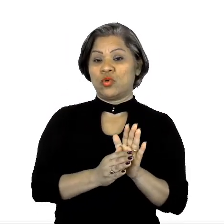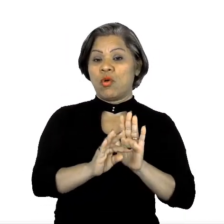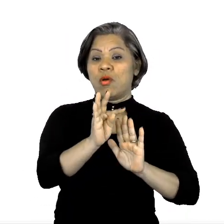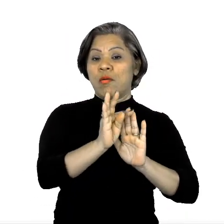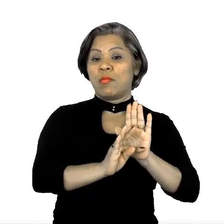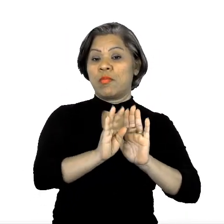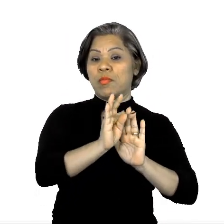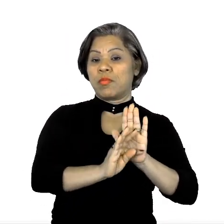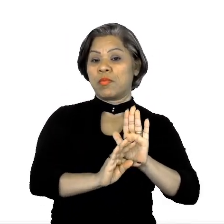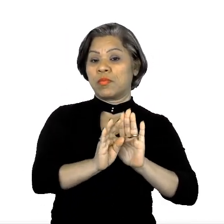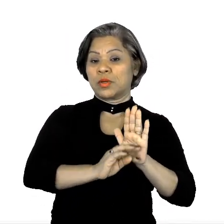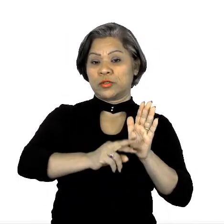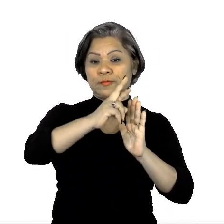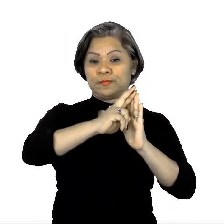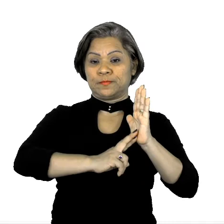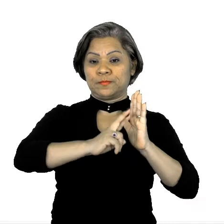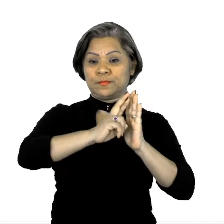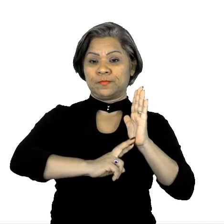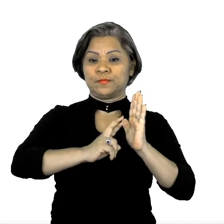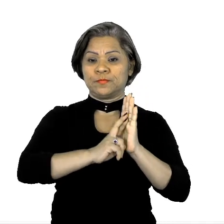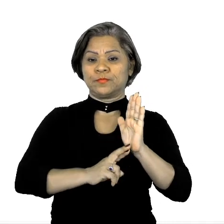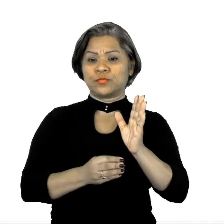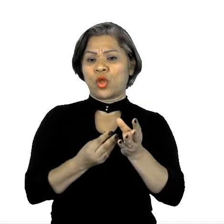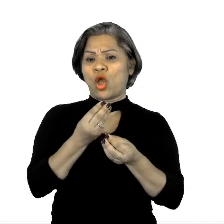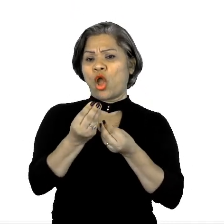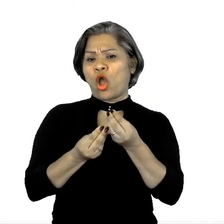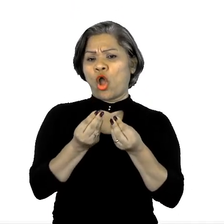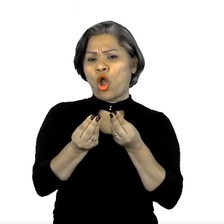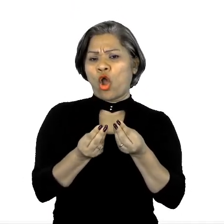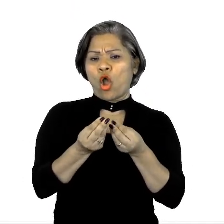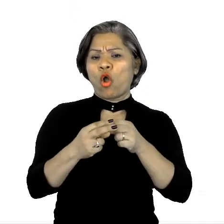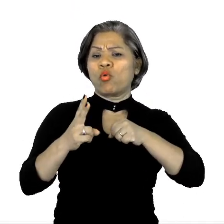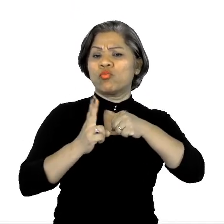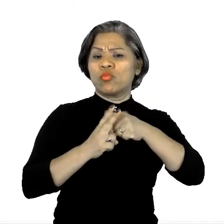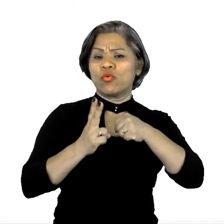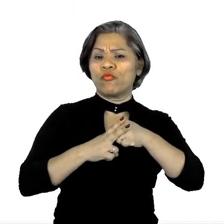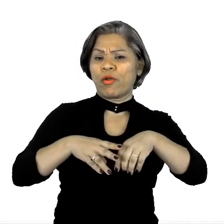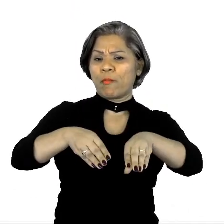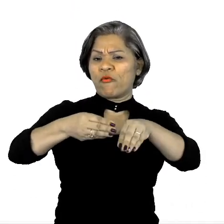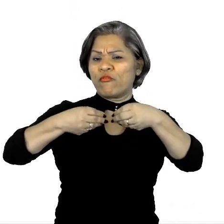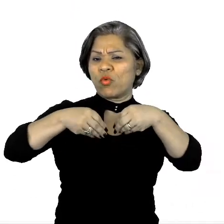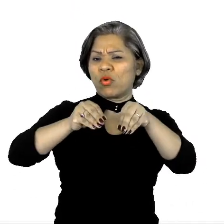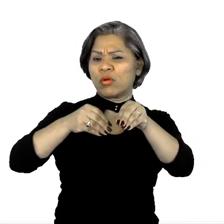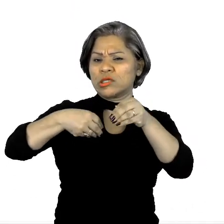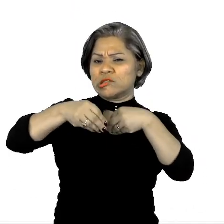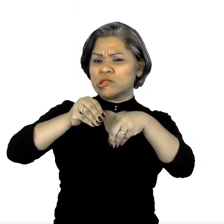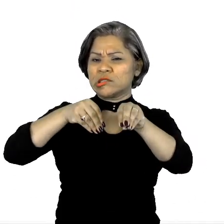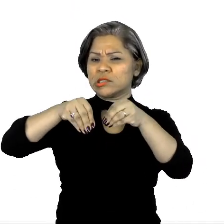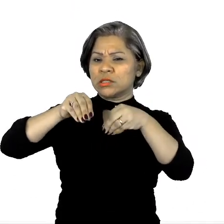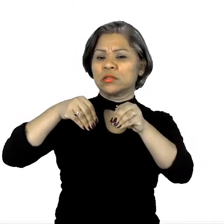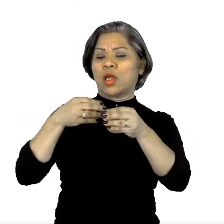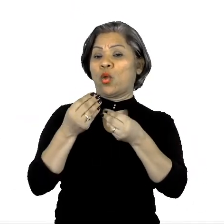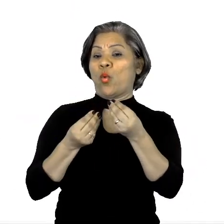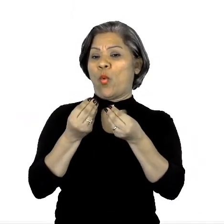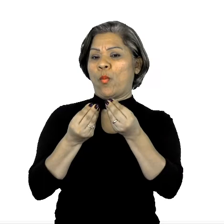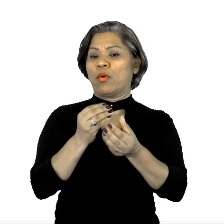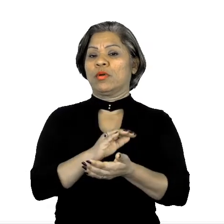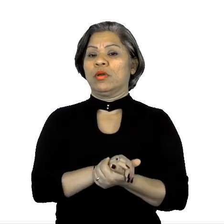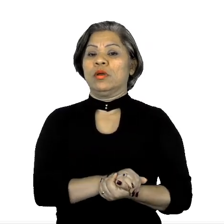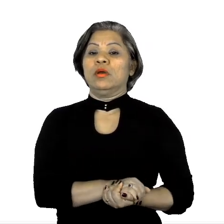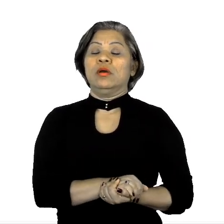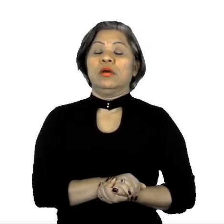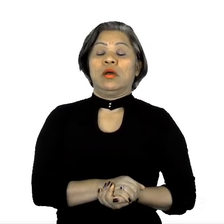qual pretérito os verbos eles foram flexionados. Então, você vai procurar saber dos verbos e vai me falar se ele está no